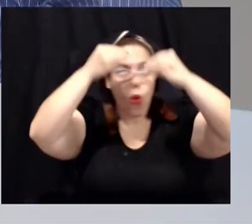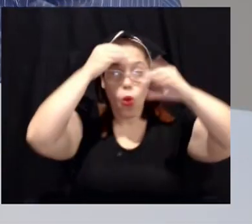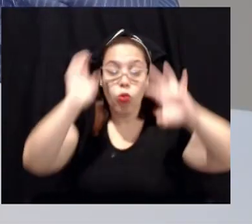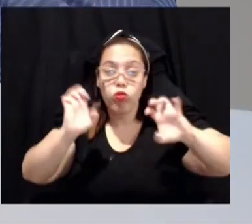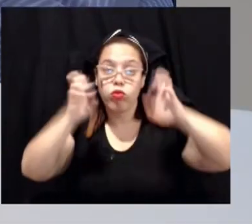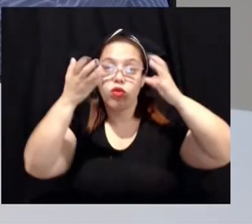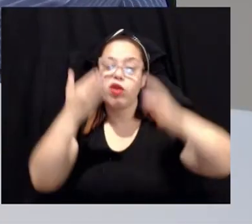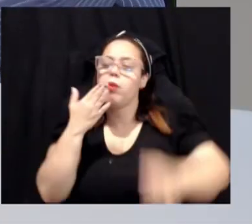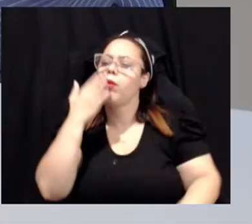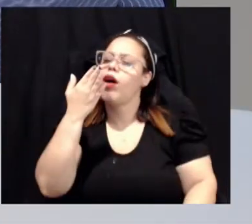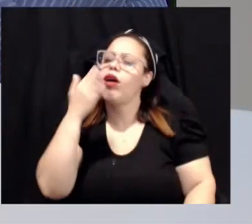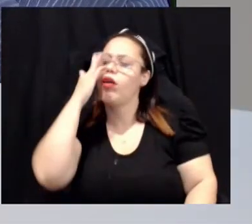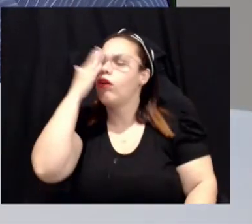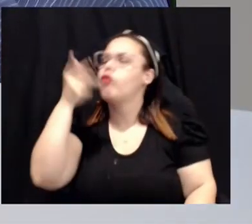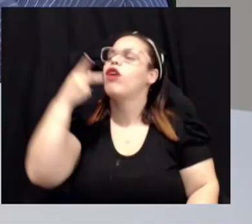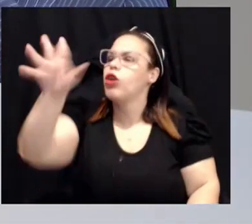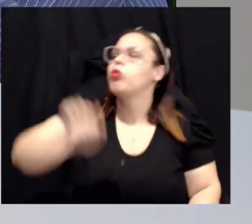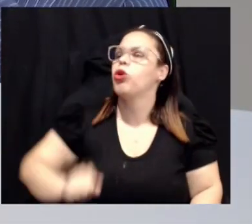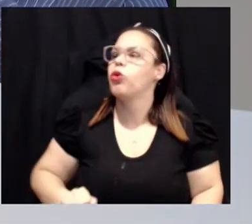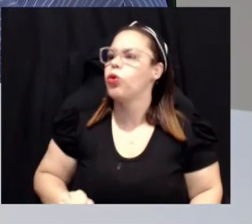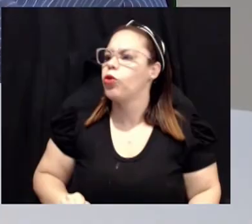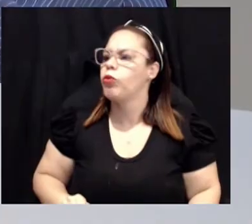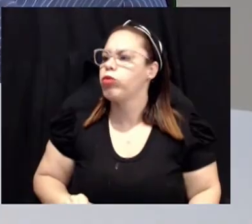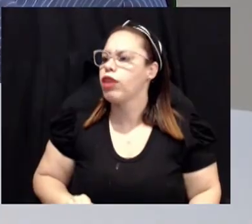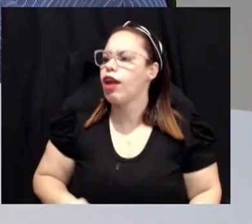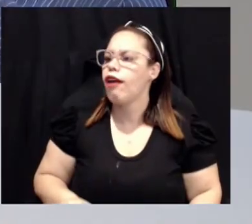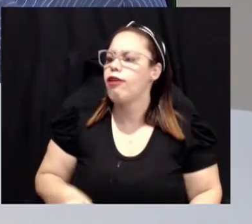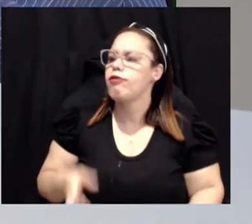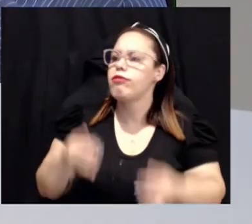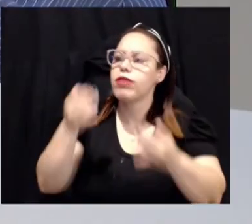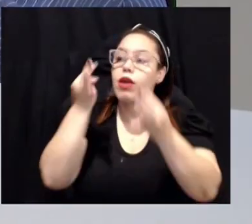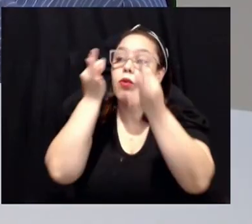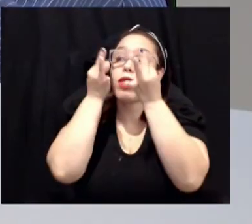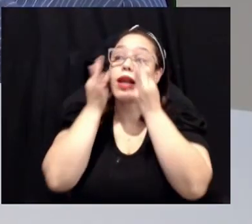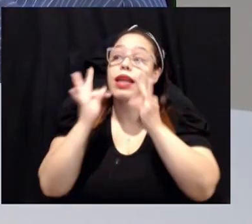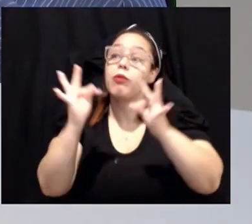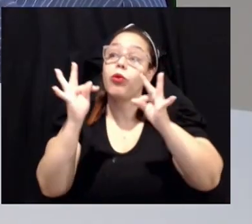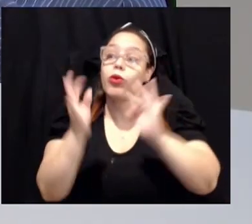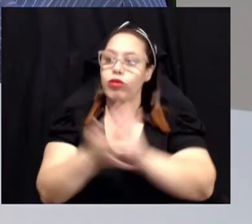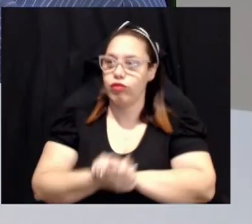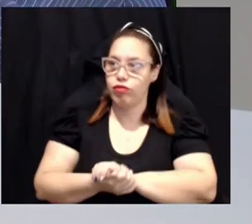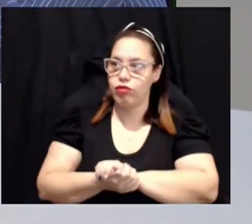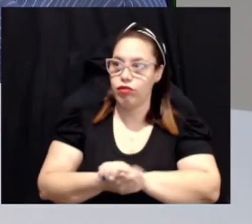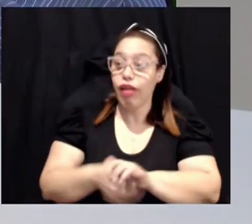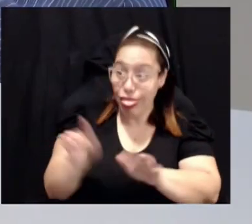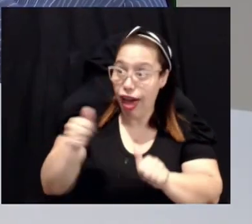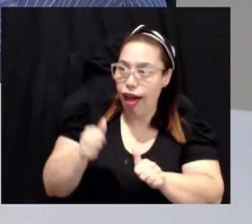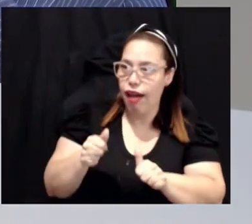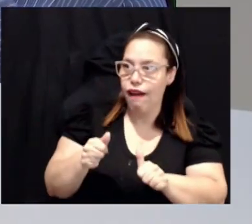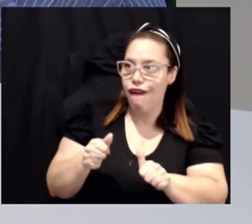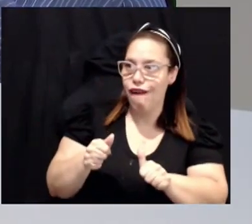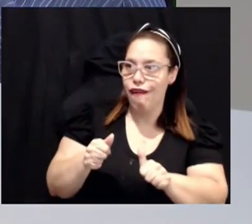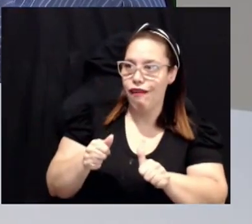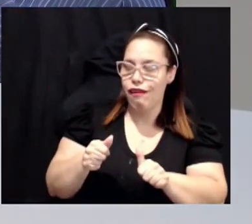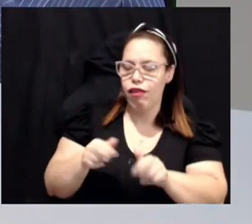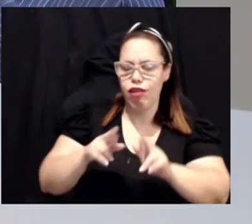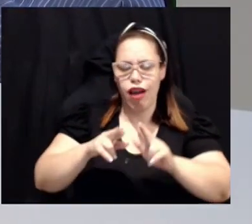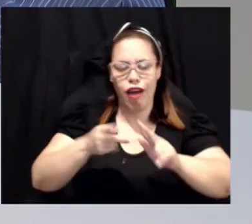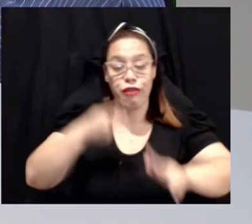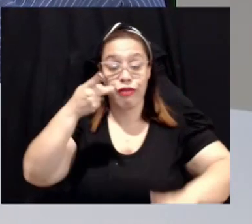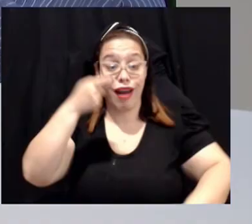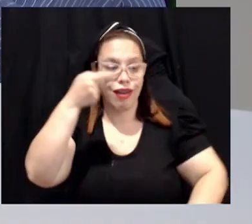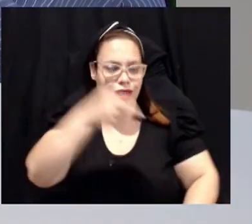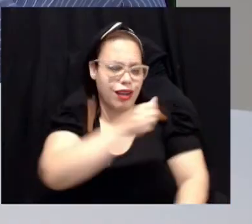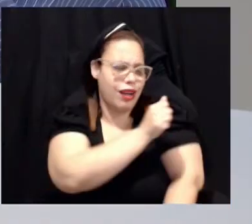coisa aí, como que foi o seu aprendizado. O desenvolvimento na fala é um negócio impressionante. Impressionante. Nós temos